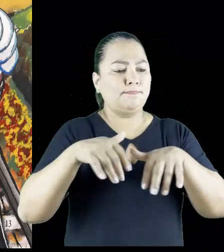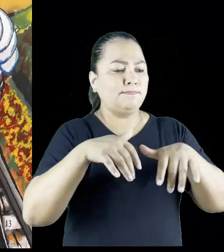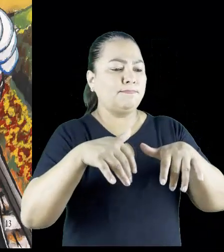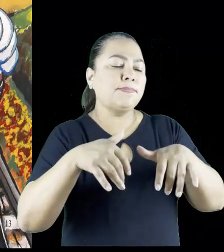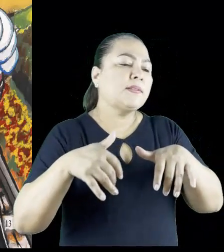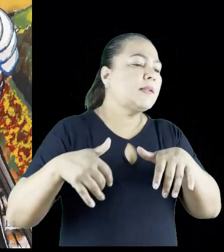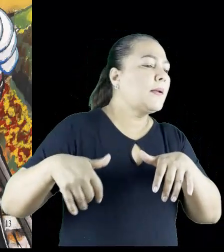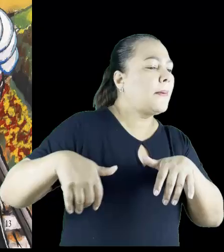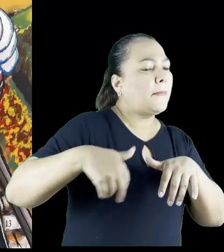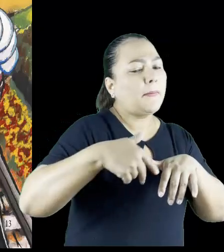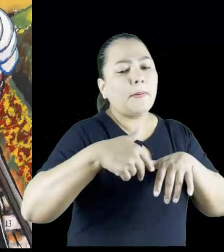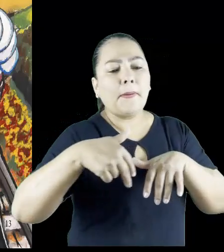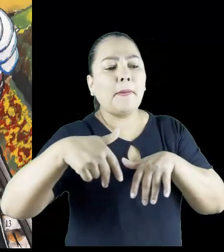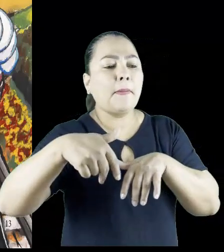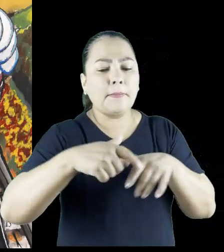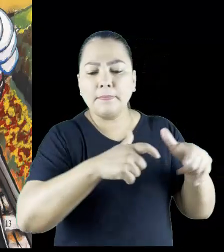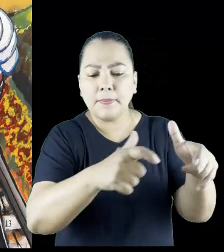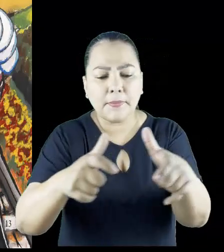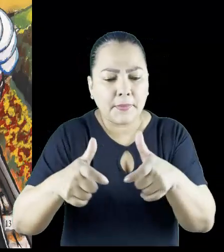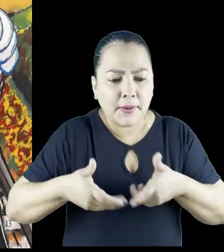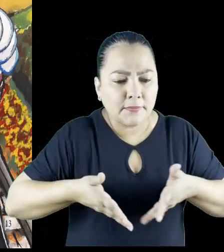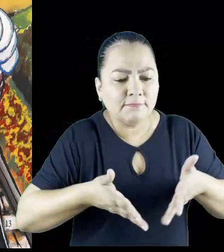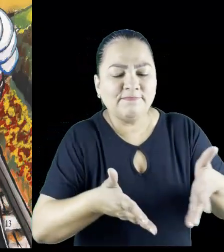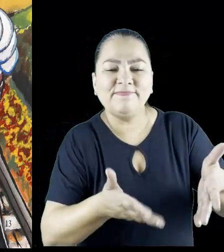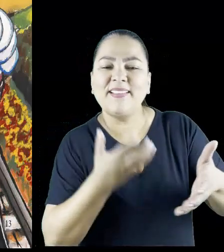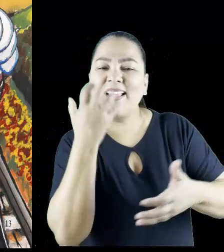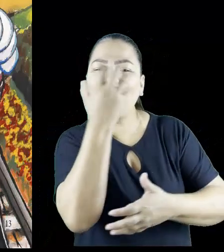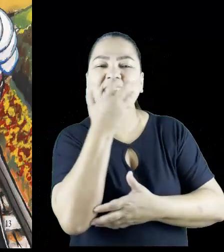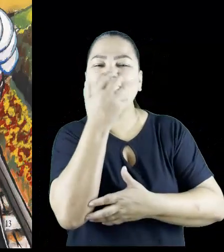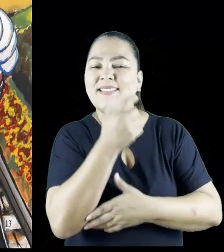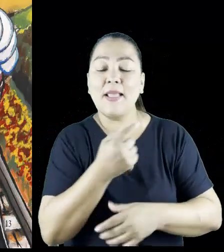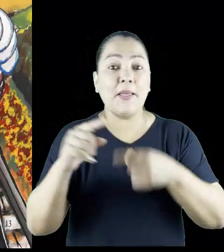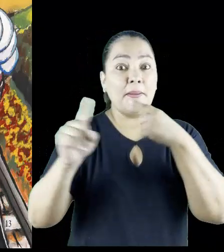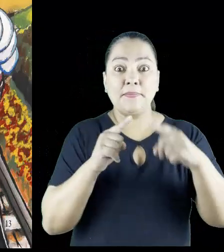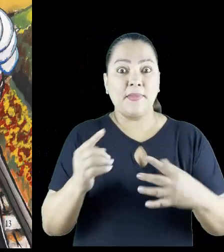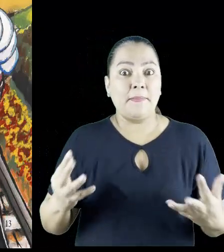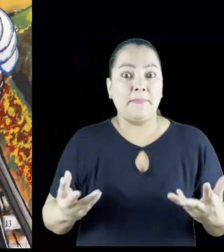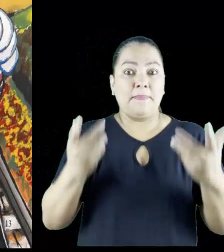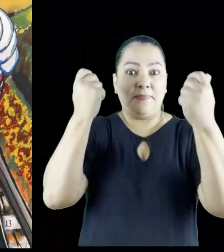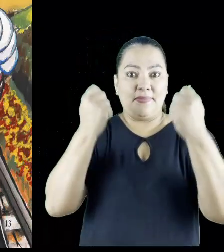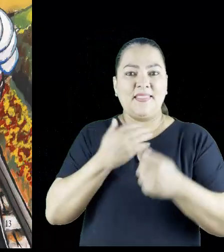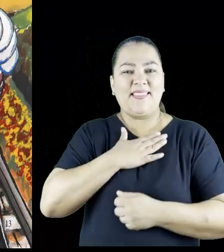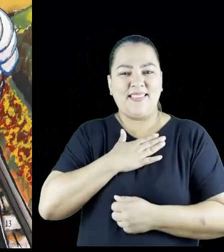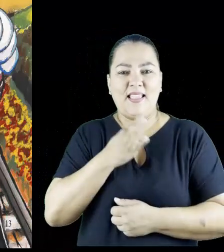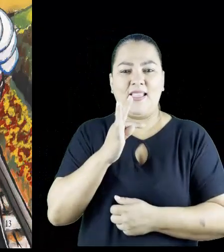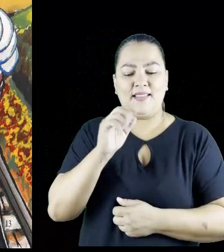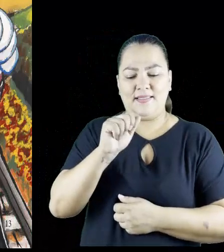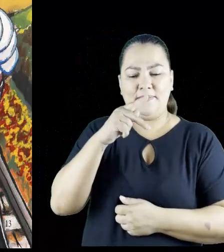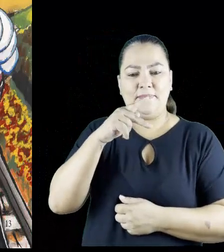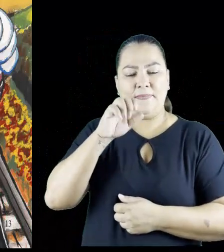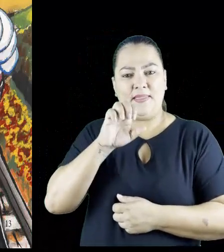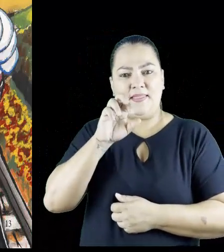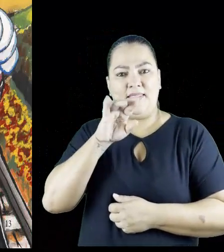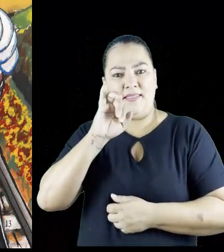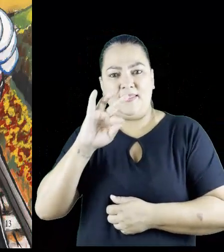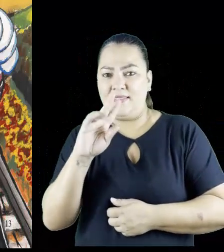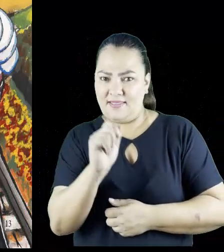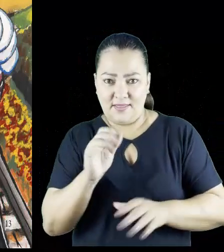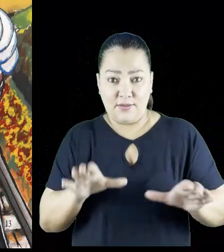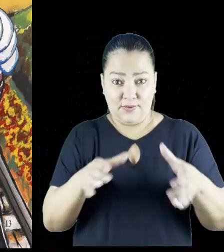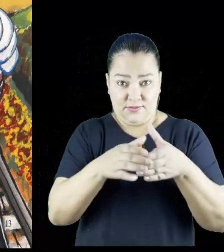caminhando pelas areias da praia e pelos paralelepípedos da cidade, cantando a minha música favorita, Taperinha,